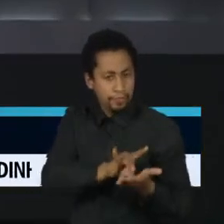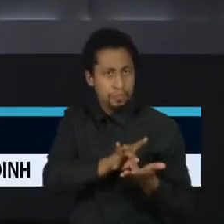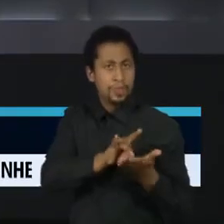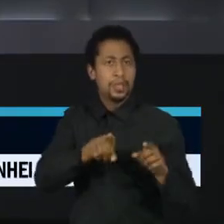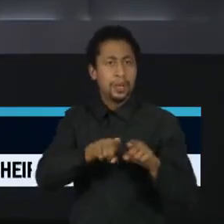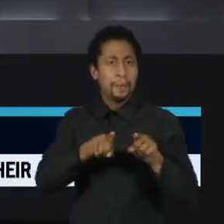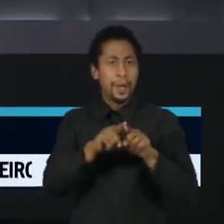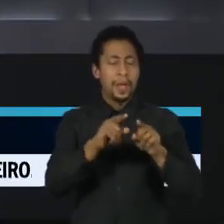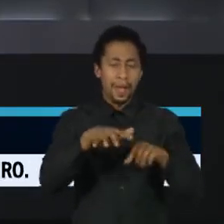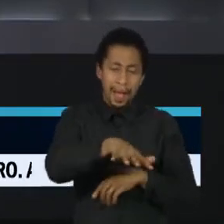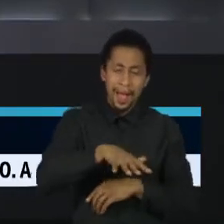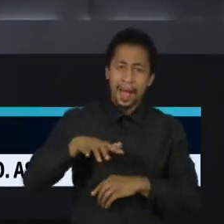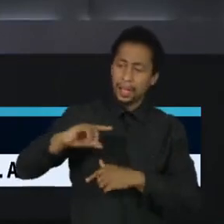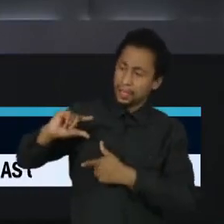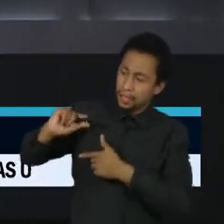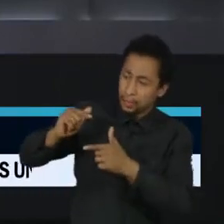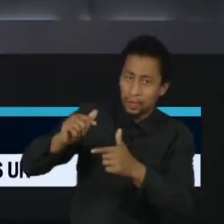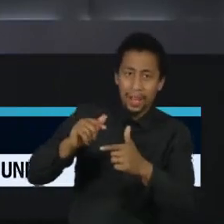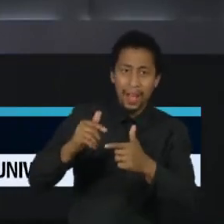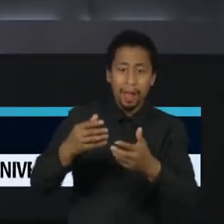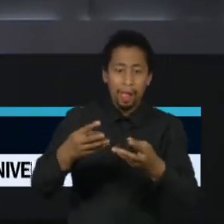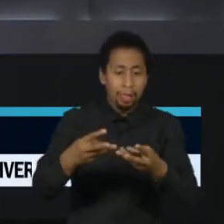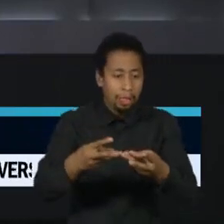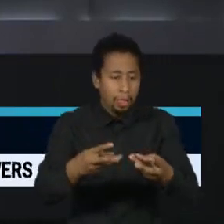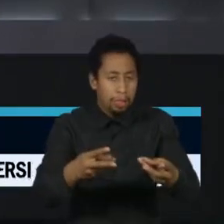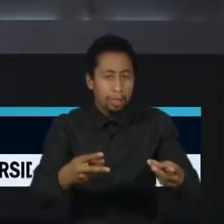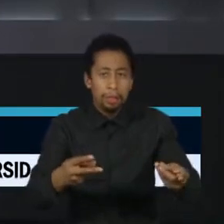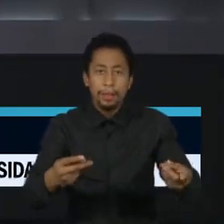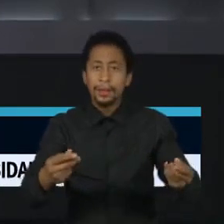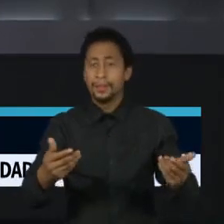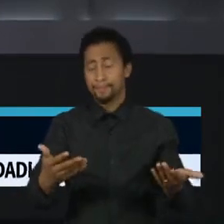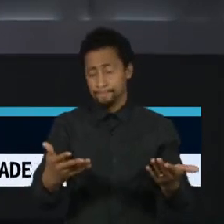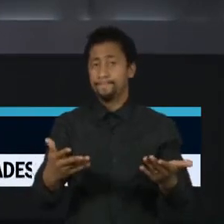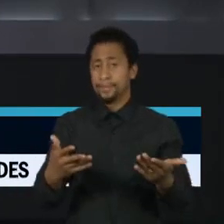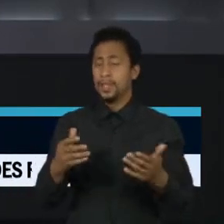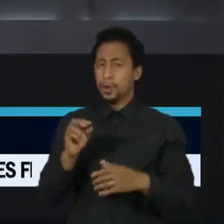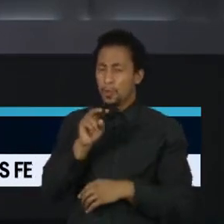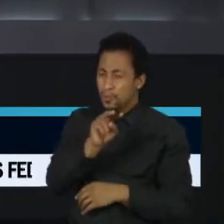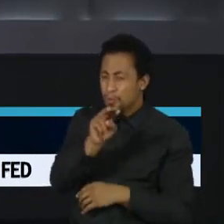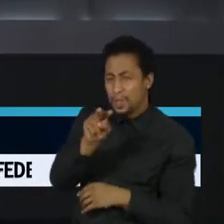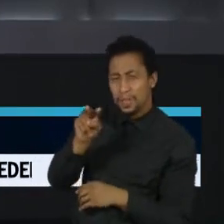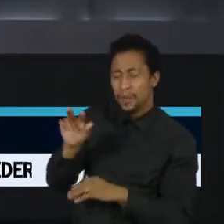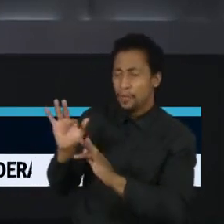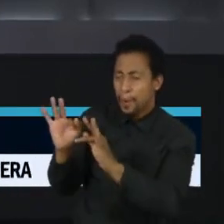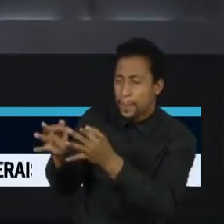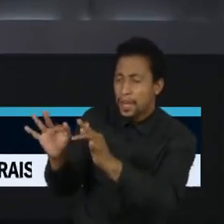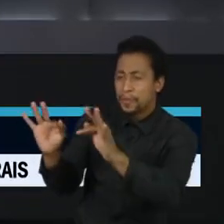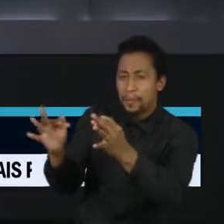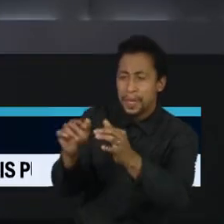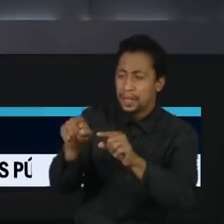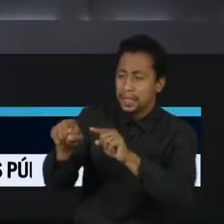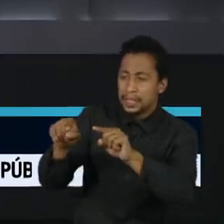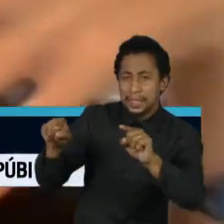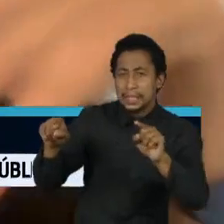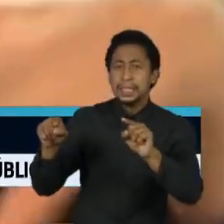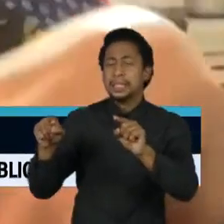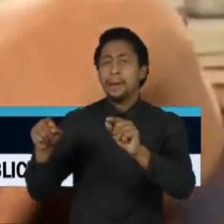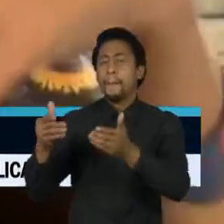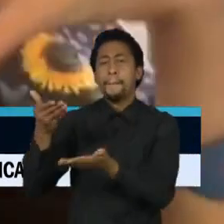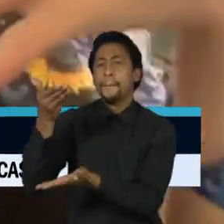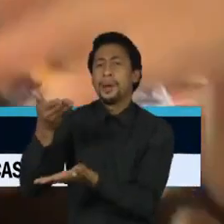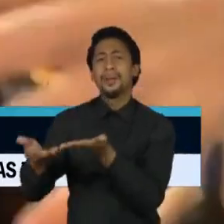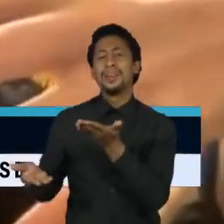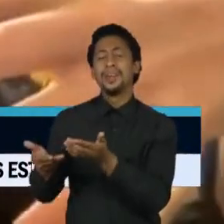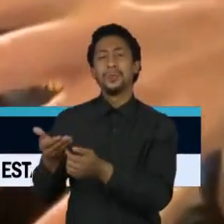eu acompanhei famílias inteiras deixando de ter a sua identidade, né, de beiradeiro